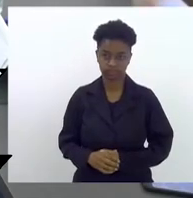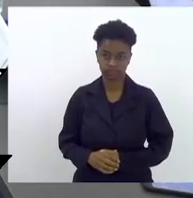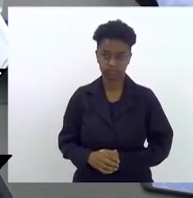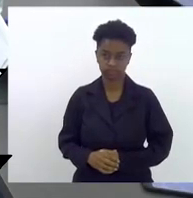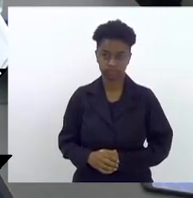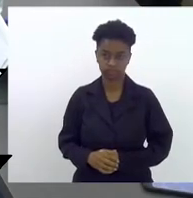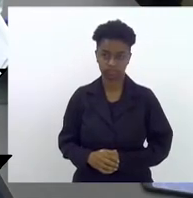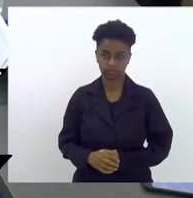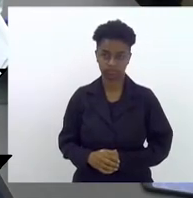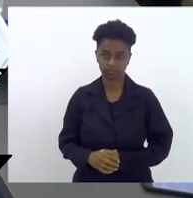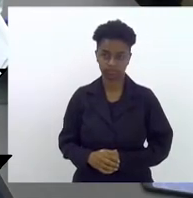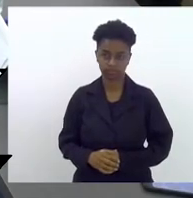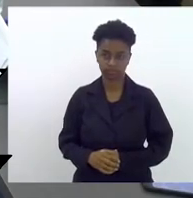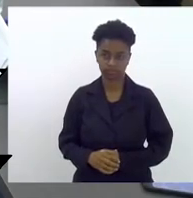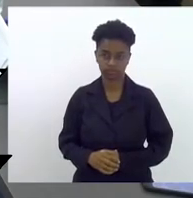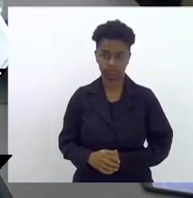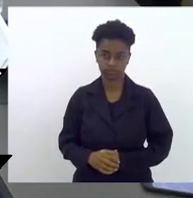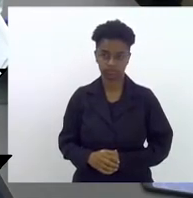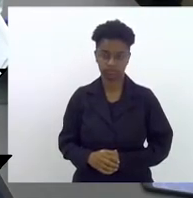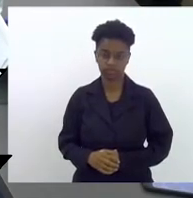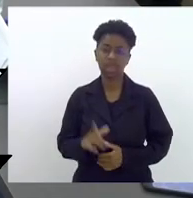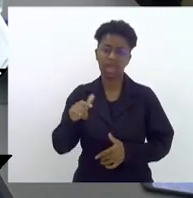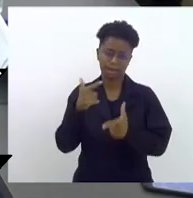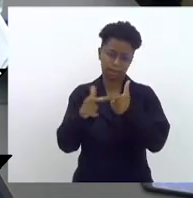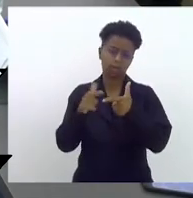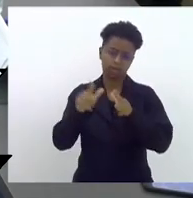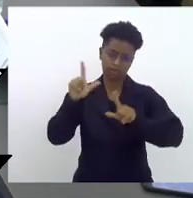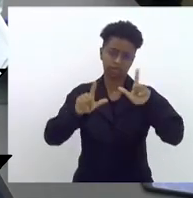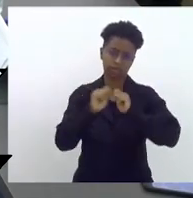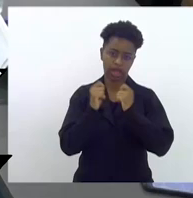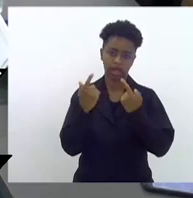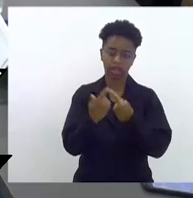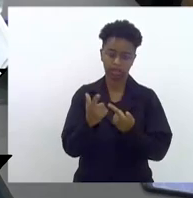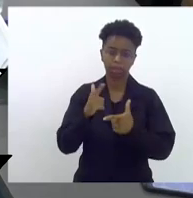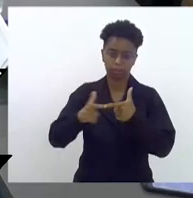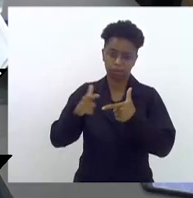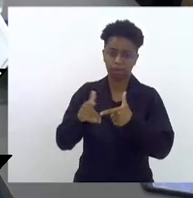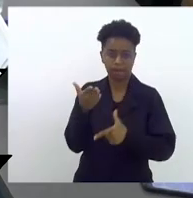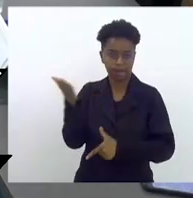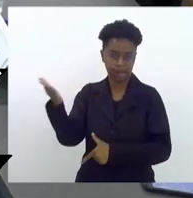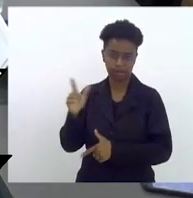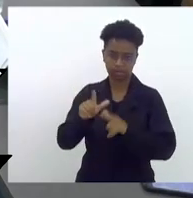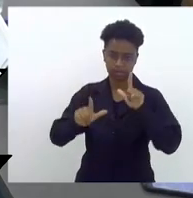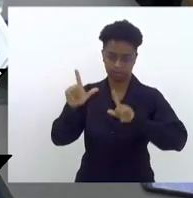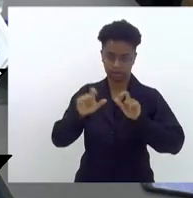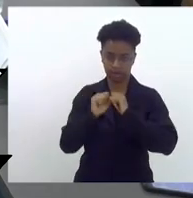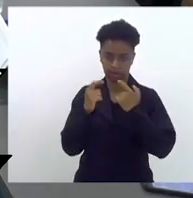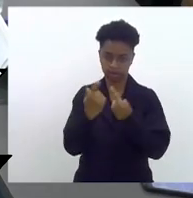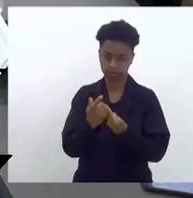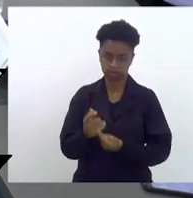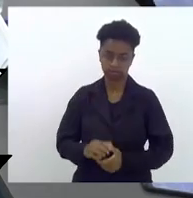Será que aqueles outros microfones o problema técnico da TV